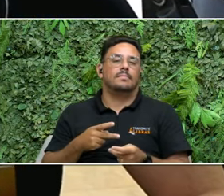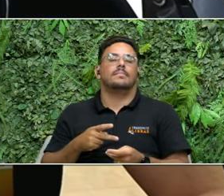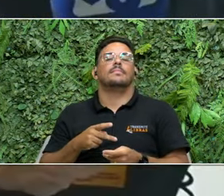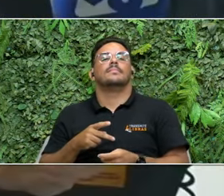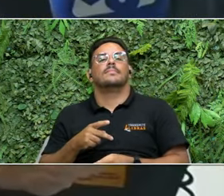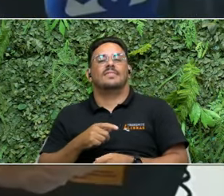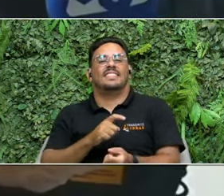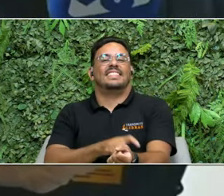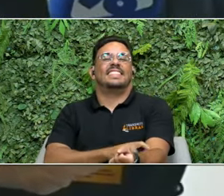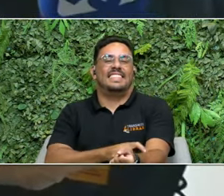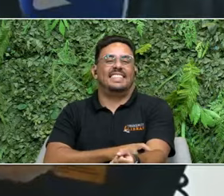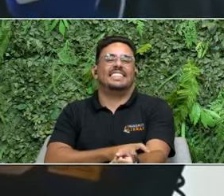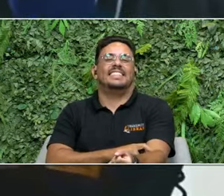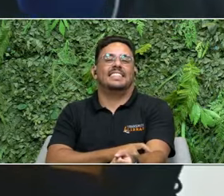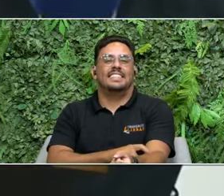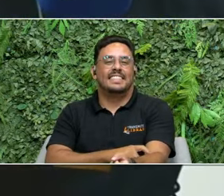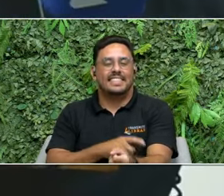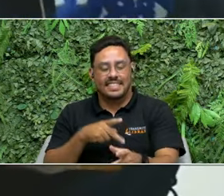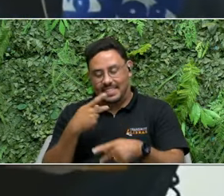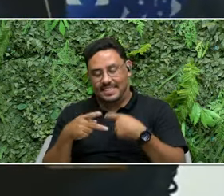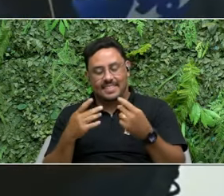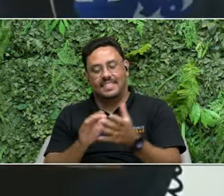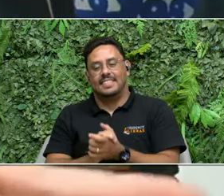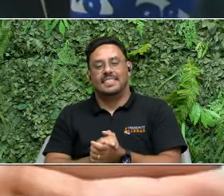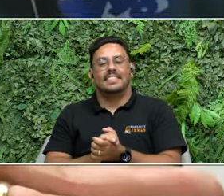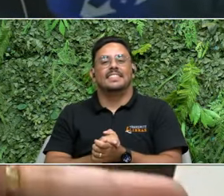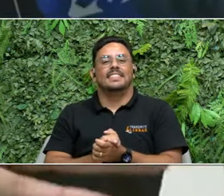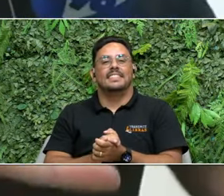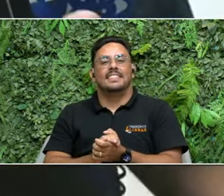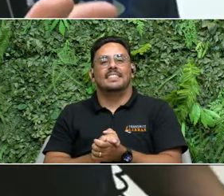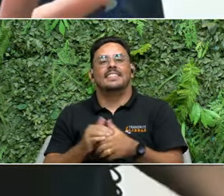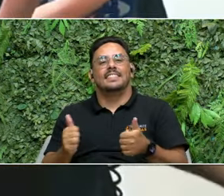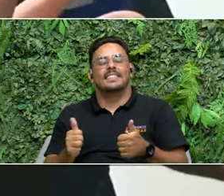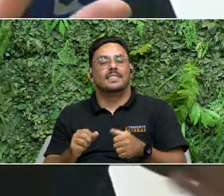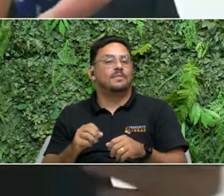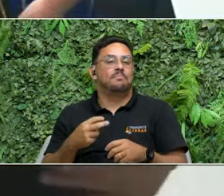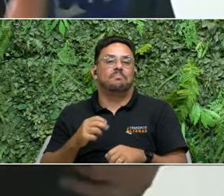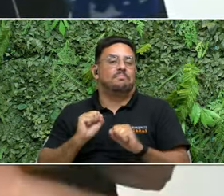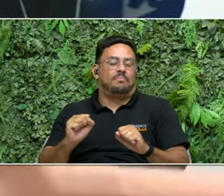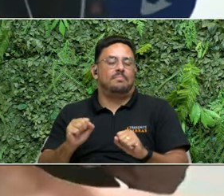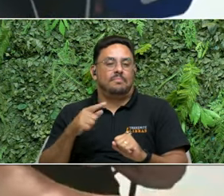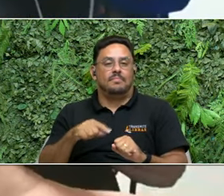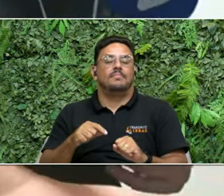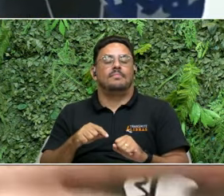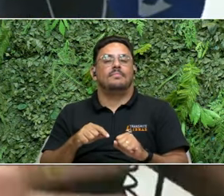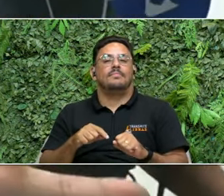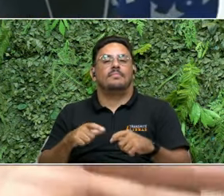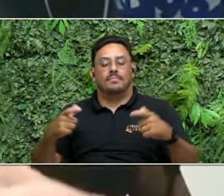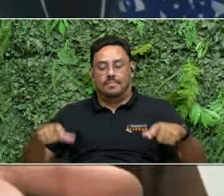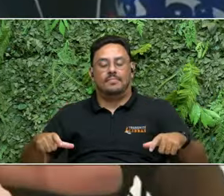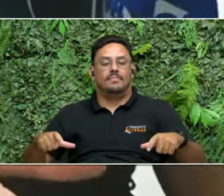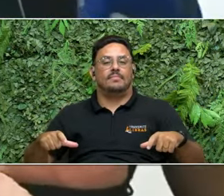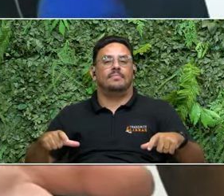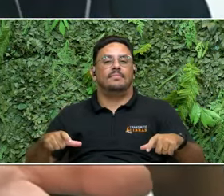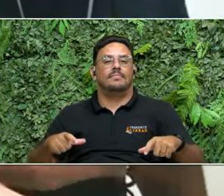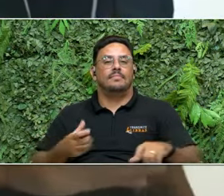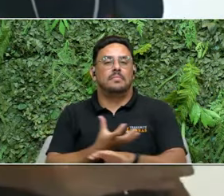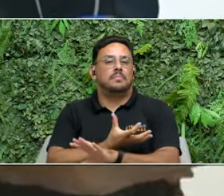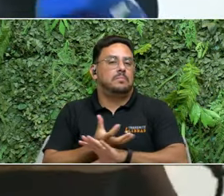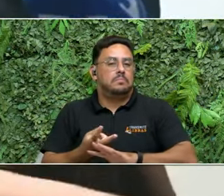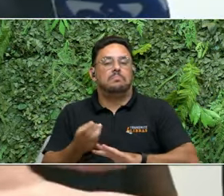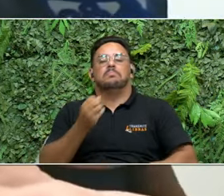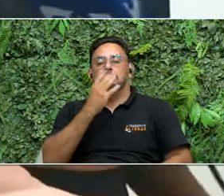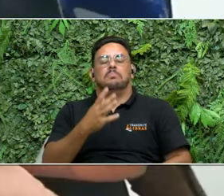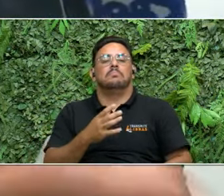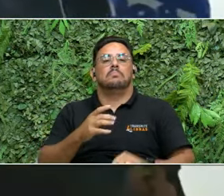algumas coisas aí fala uns trens assim mas gente é só pode não não não o campo Tá bom eu não tô